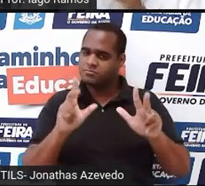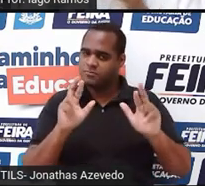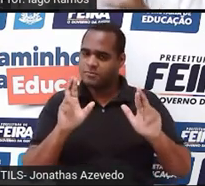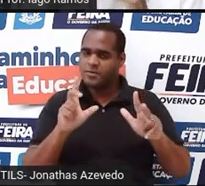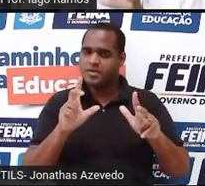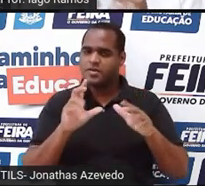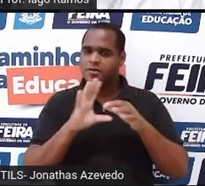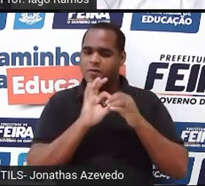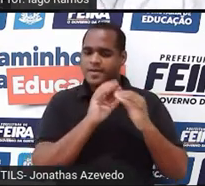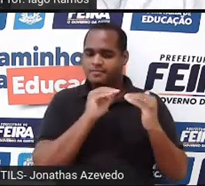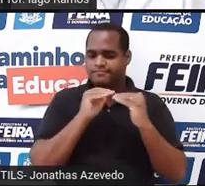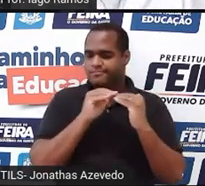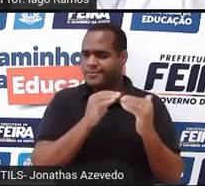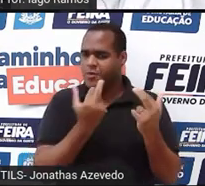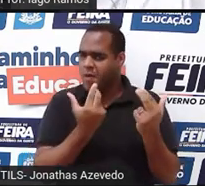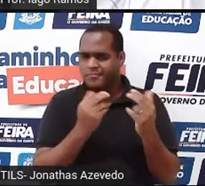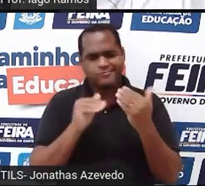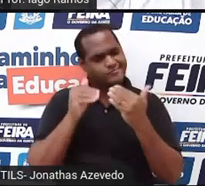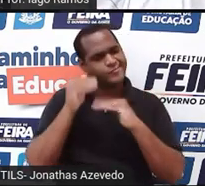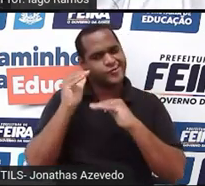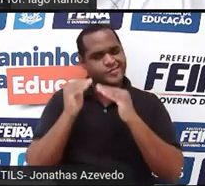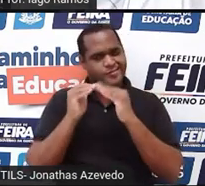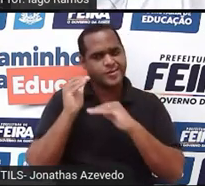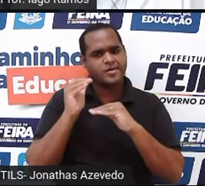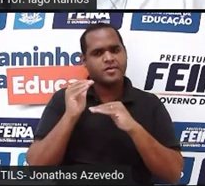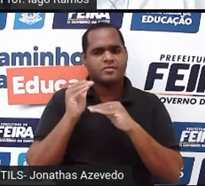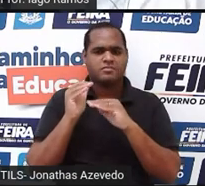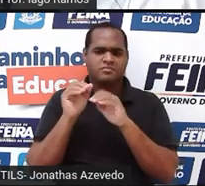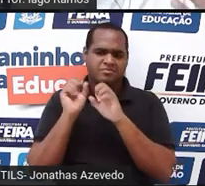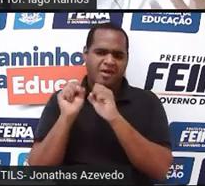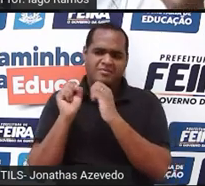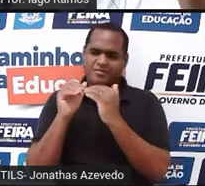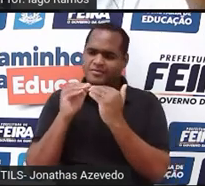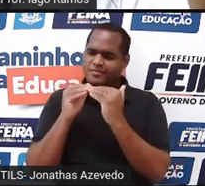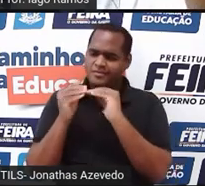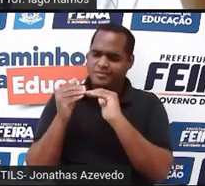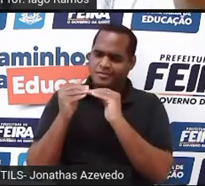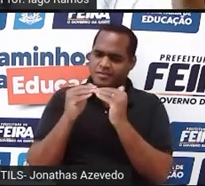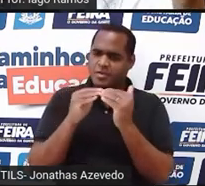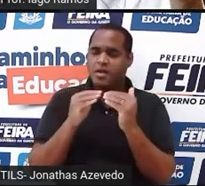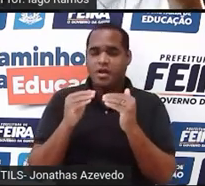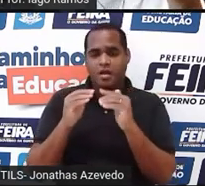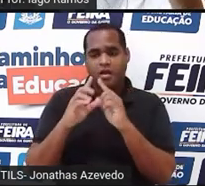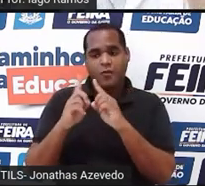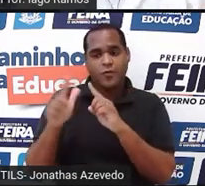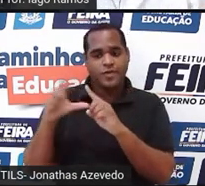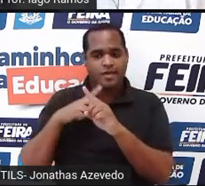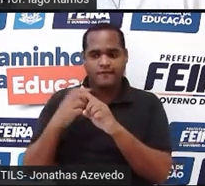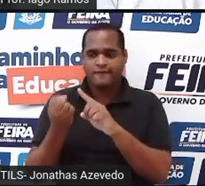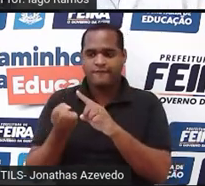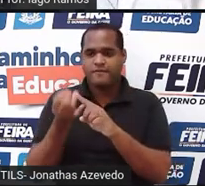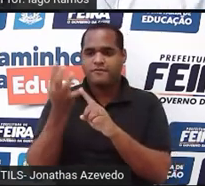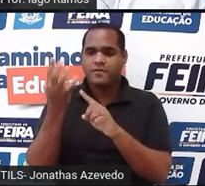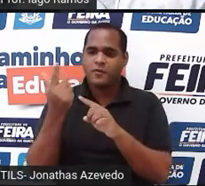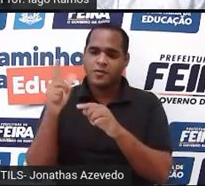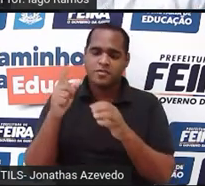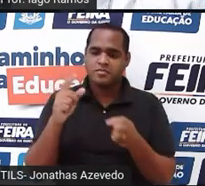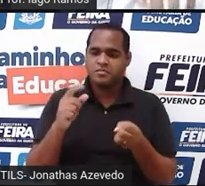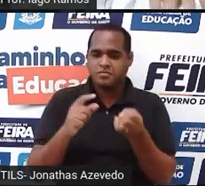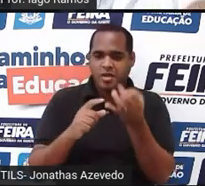tem nada a ver uma com a outra ou até se relaciona você percebe que um aumenta a outra Aumenta também